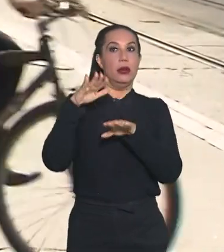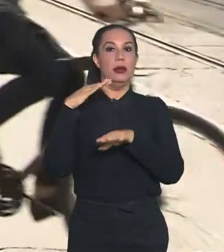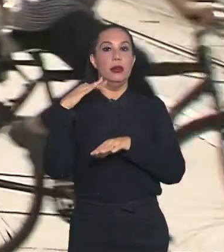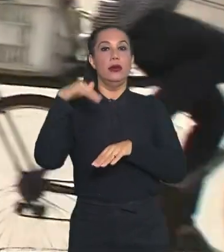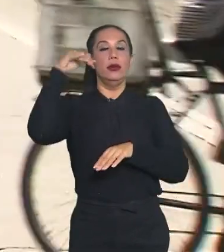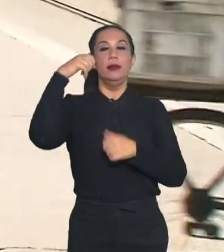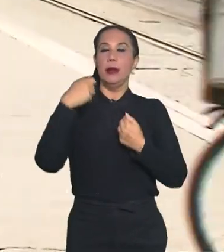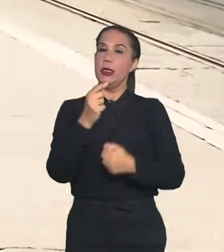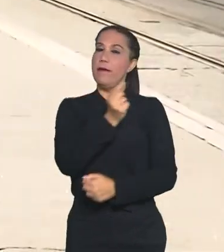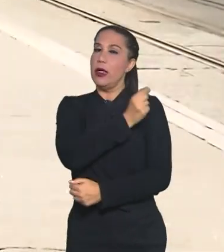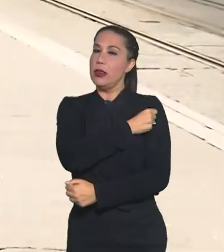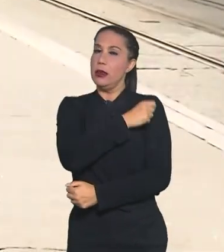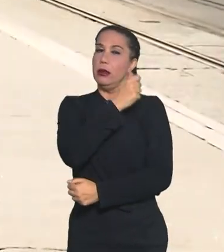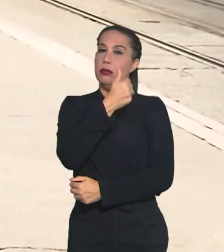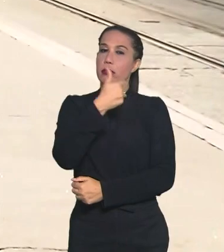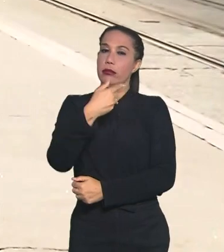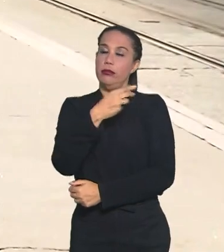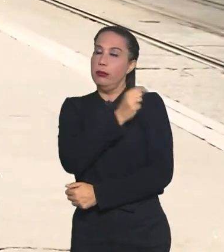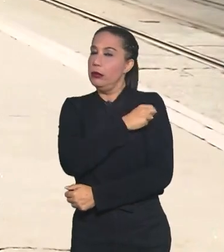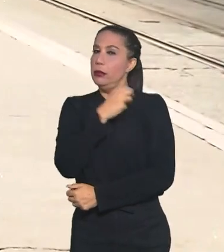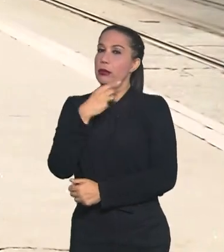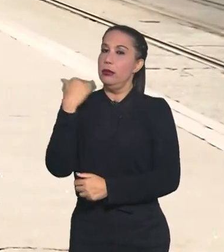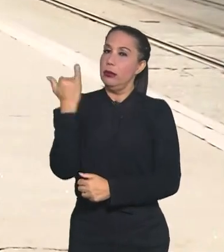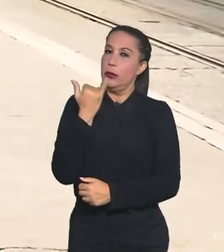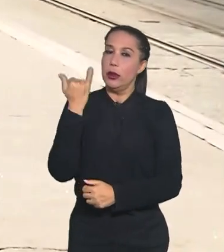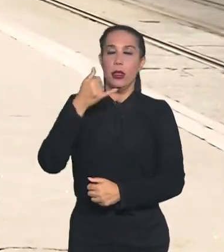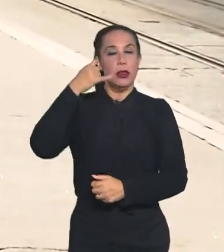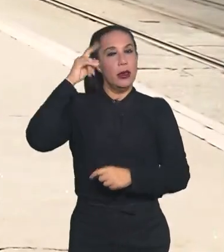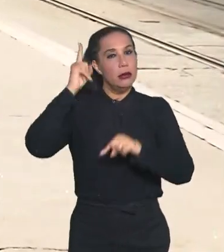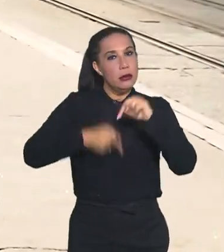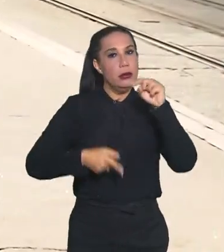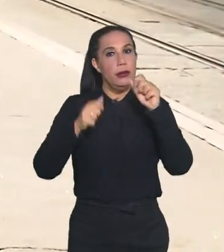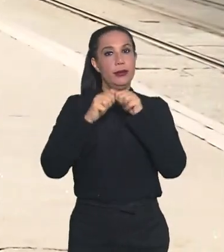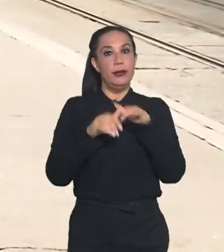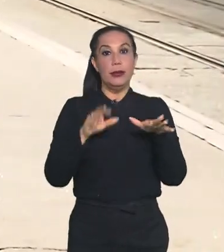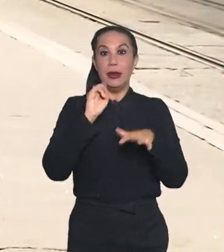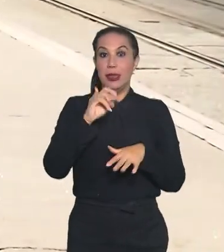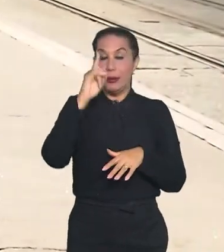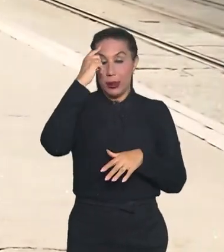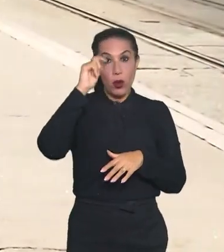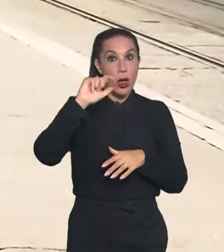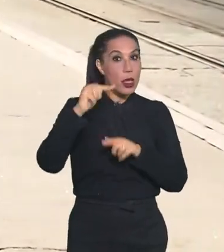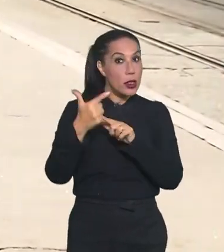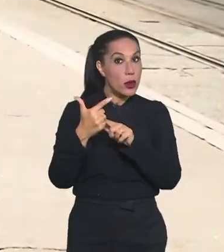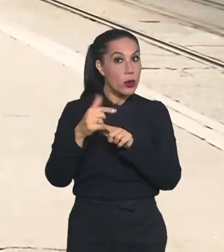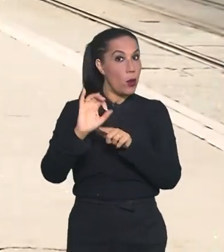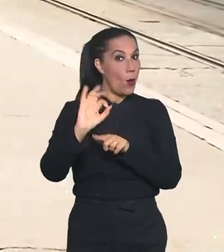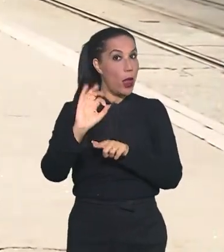vacinal completo ajuda a evitar a propagação da doença. Então, quem ainda não tomou a segunda dose ou a